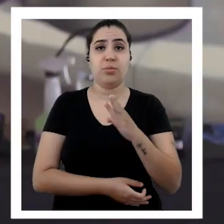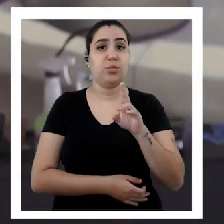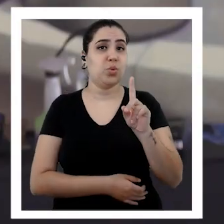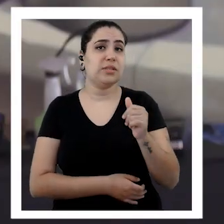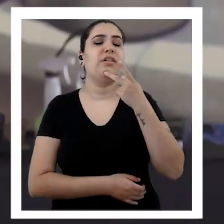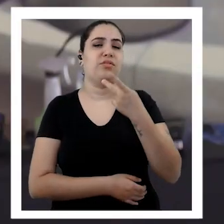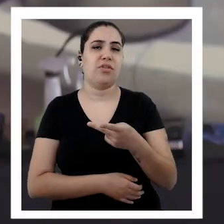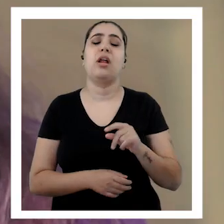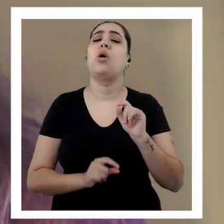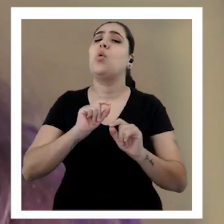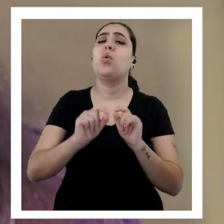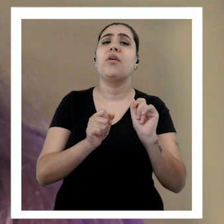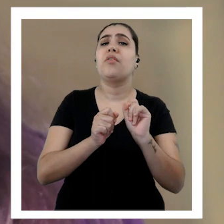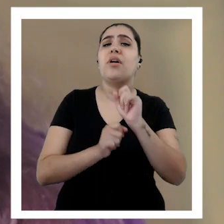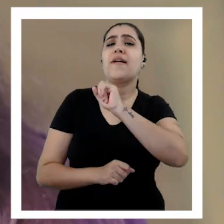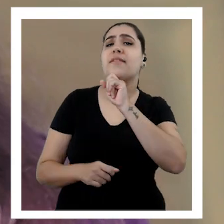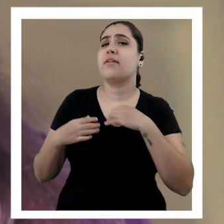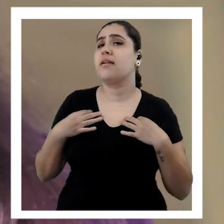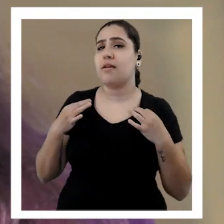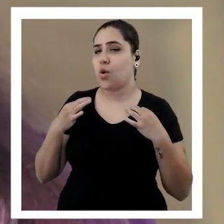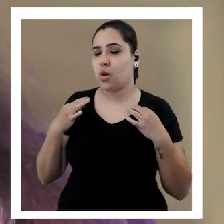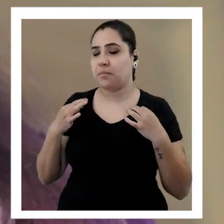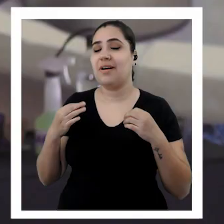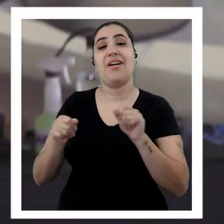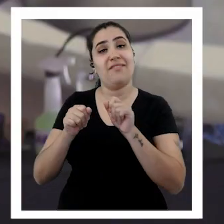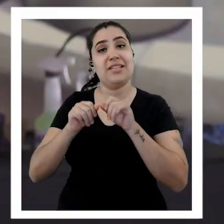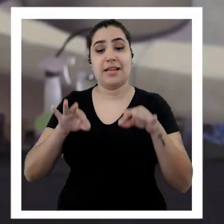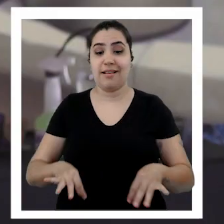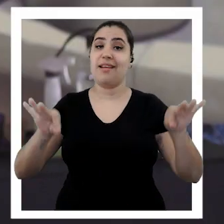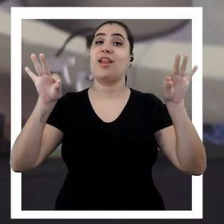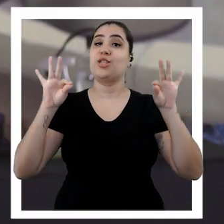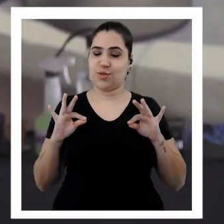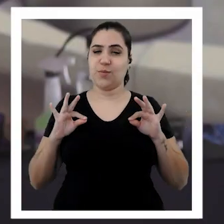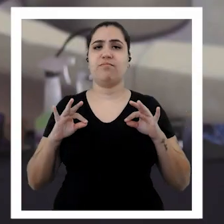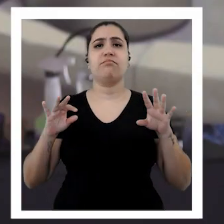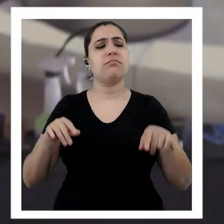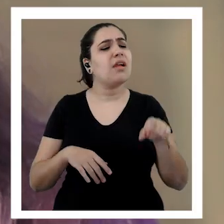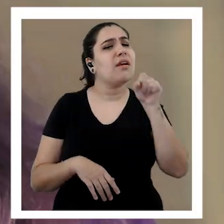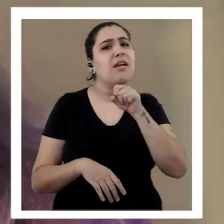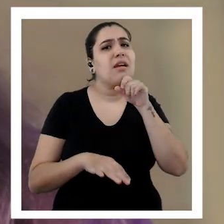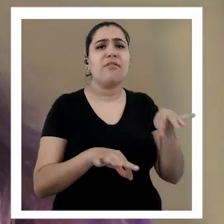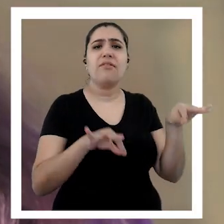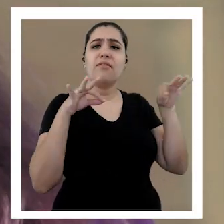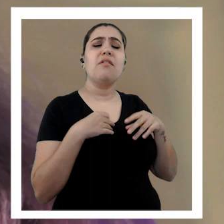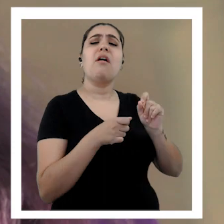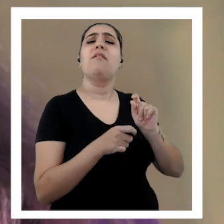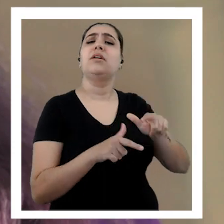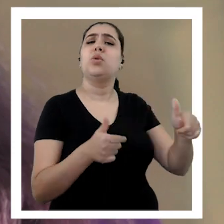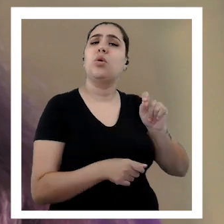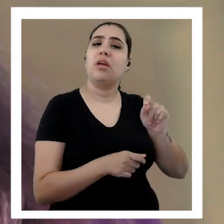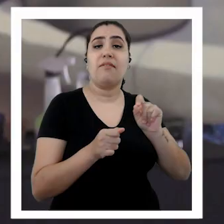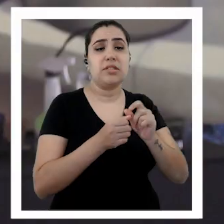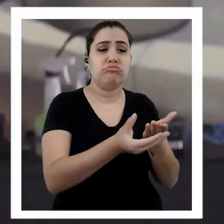Buda em que ele diz: o que farão com as velhas roupas? Faremos lençóis com elas. O que farão com os